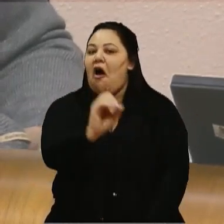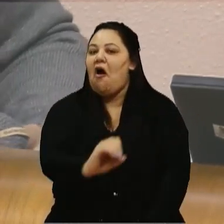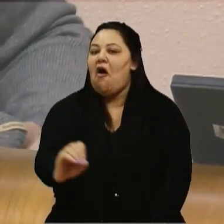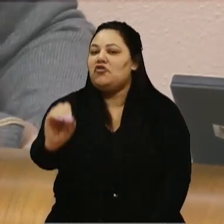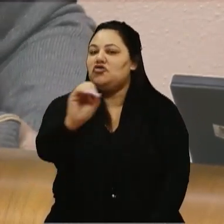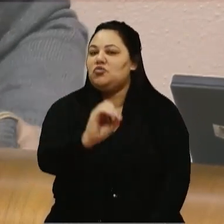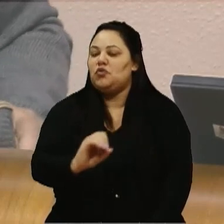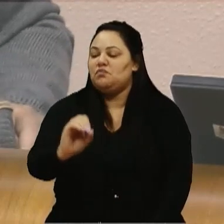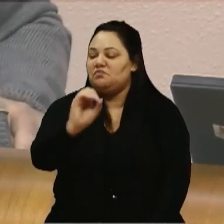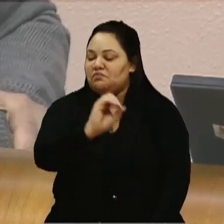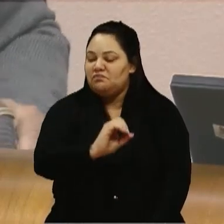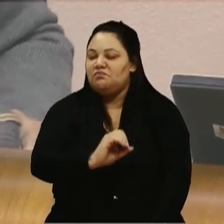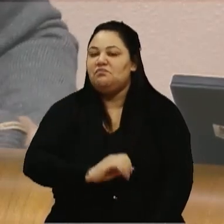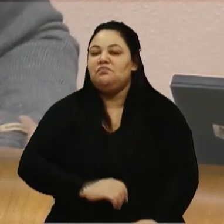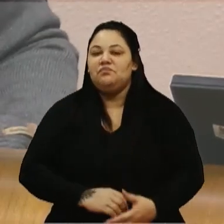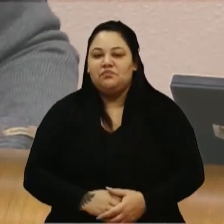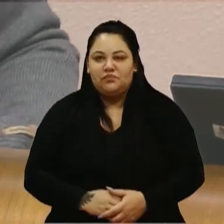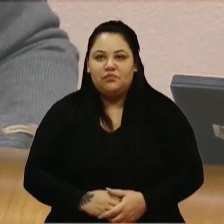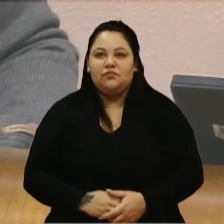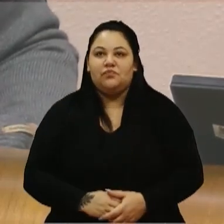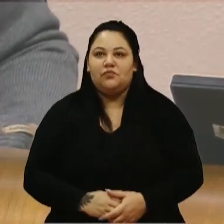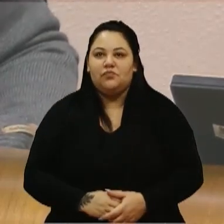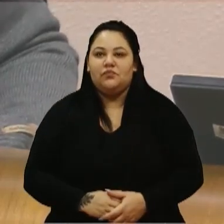trabalho dele.